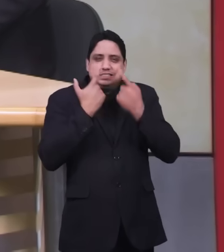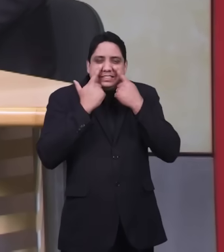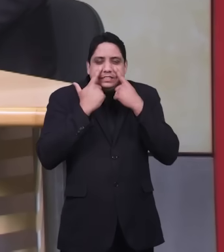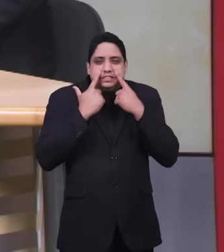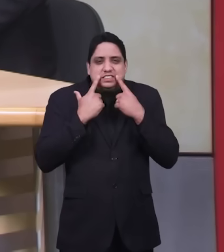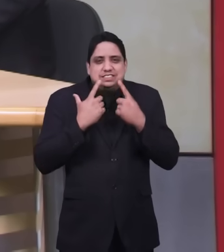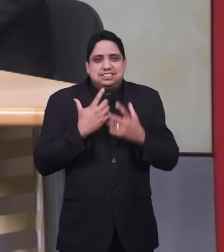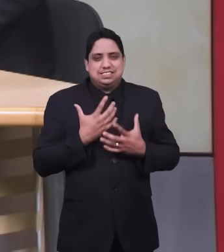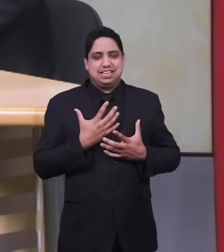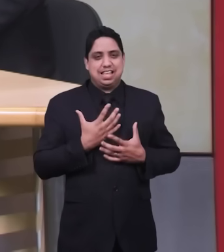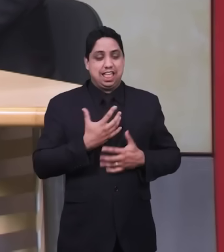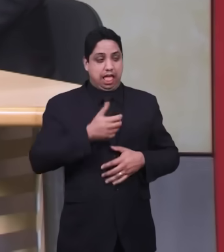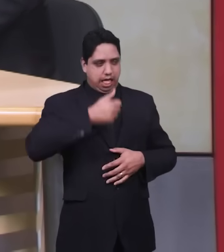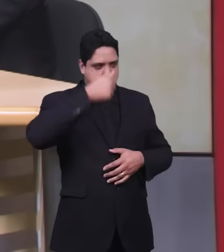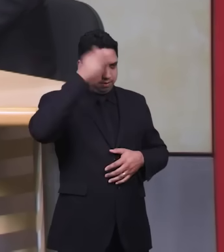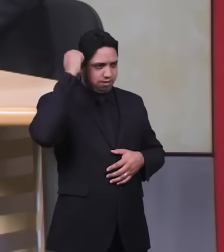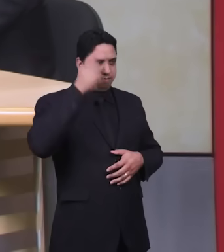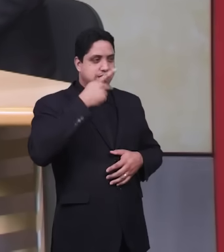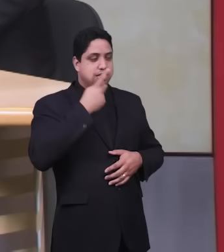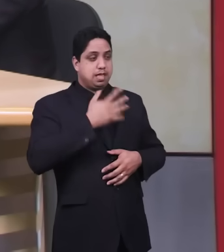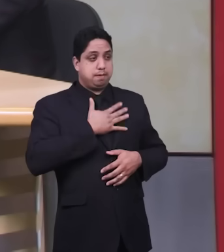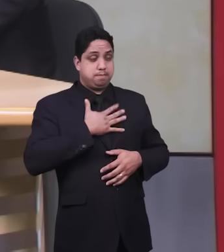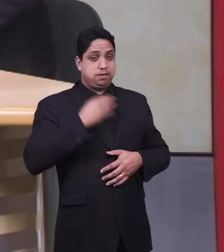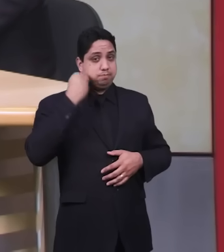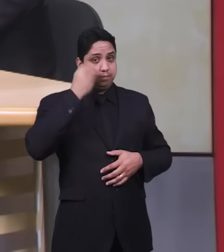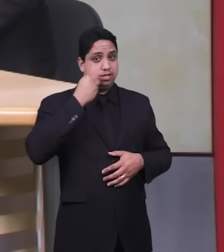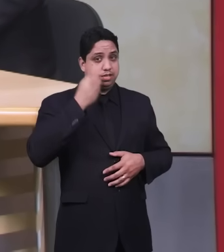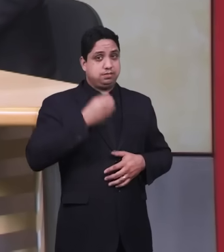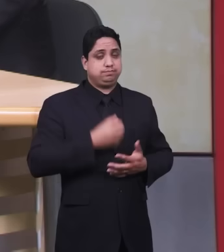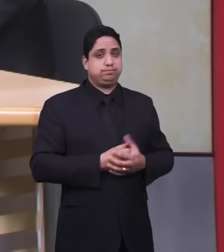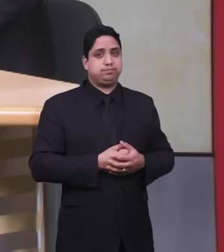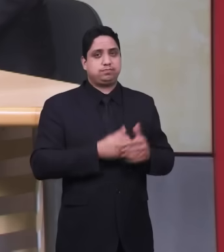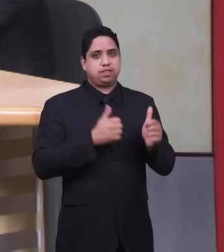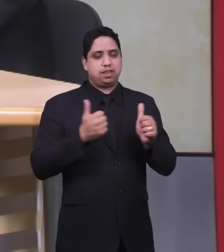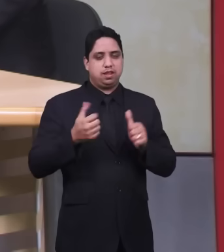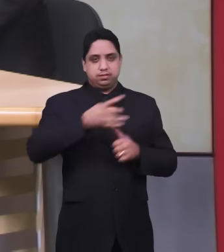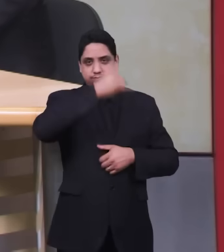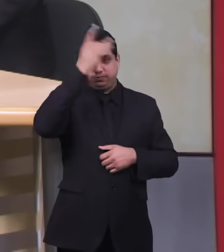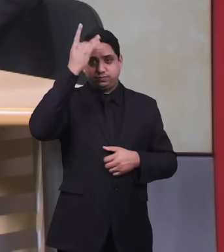ser batizado. A minha experiência de batismo com o Espírito Santo